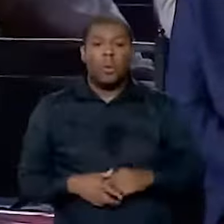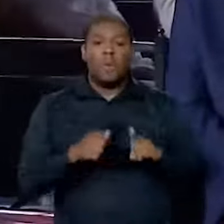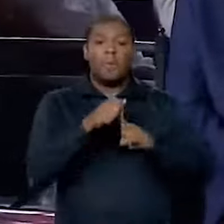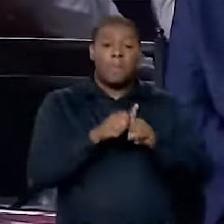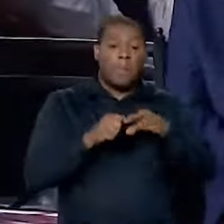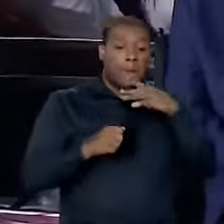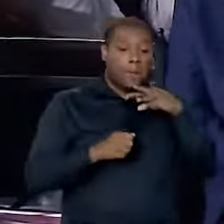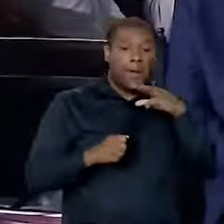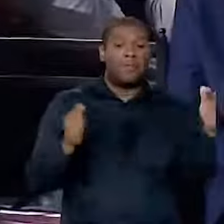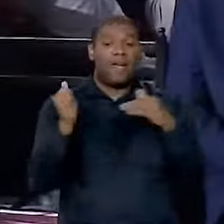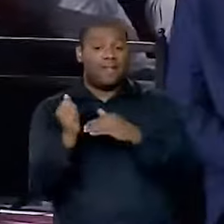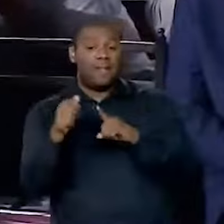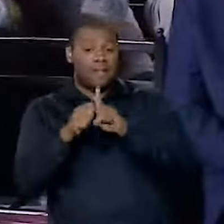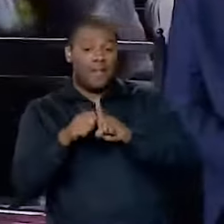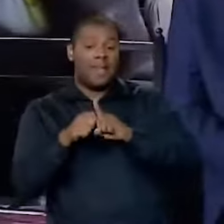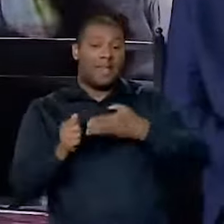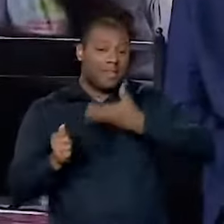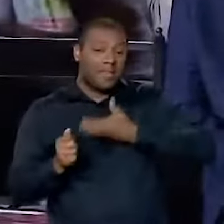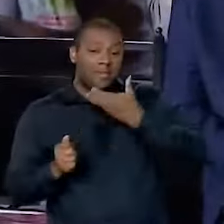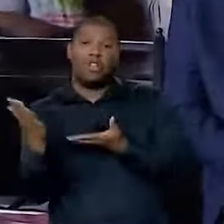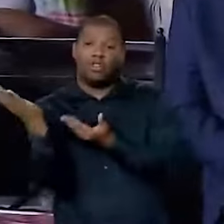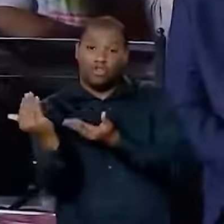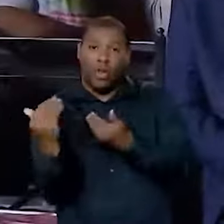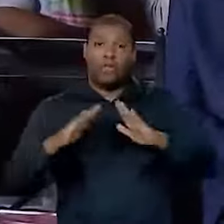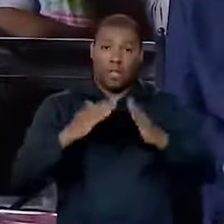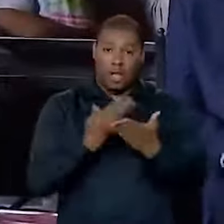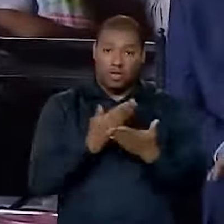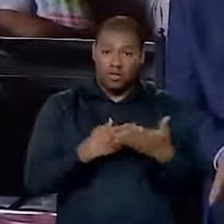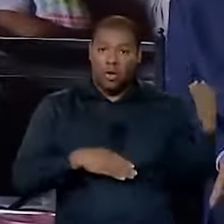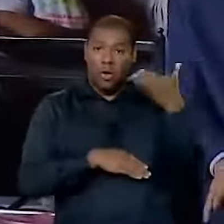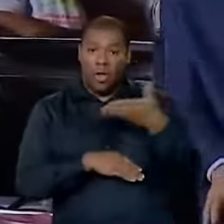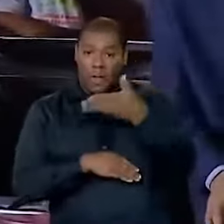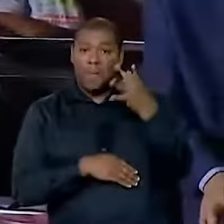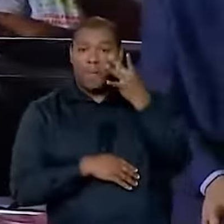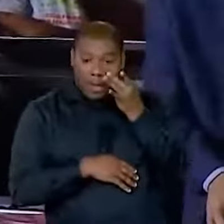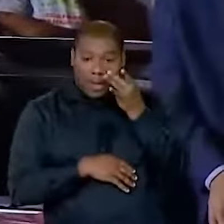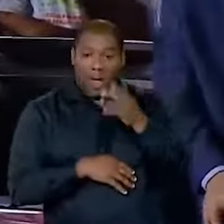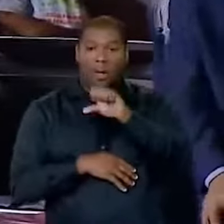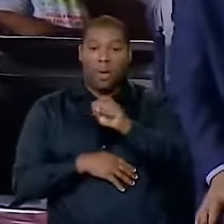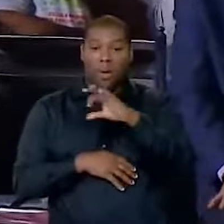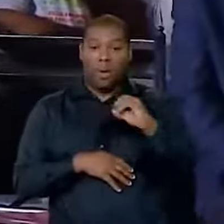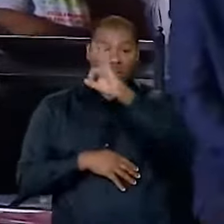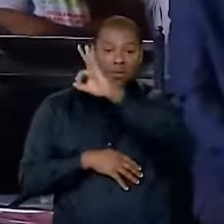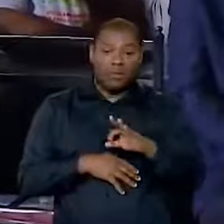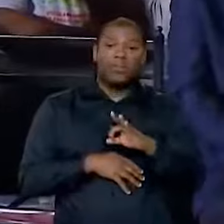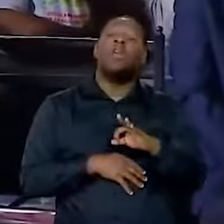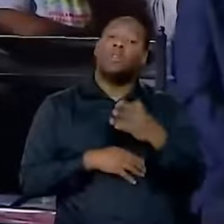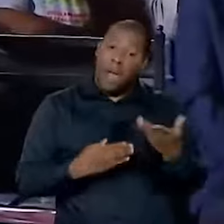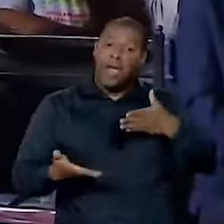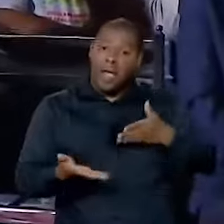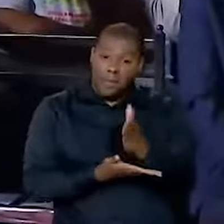tido 80% de comparecimento na escola, e se ele passar de ano, ele vai continuar no segundo